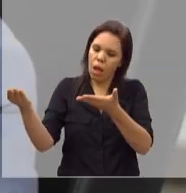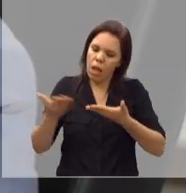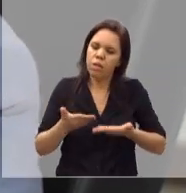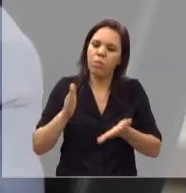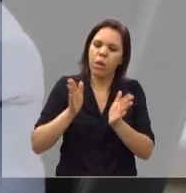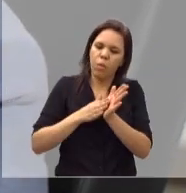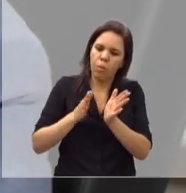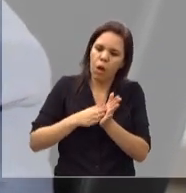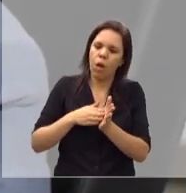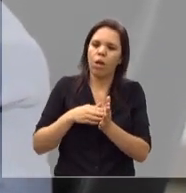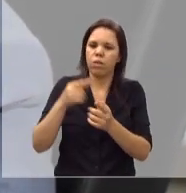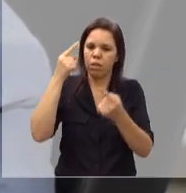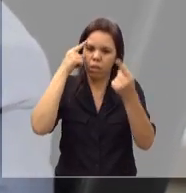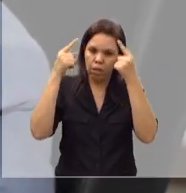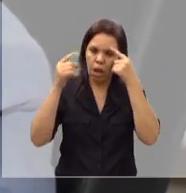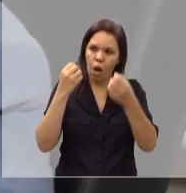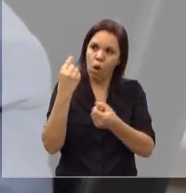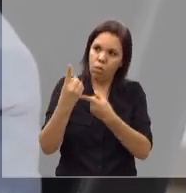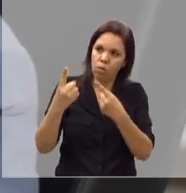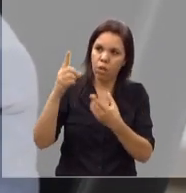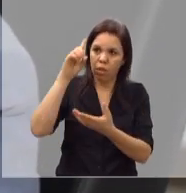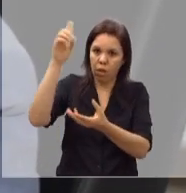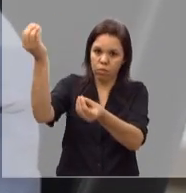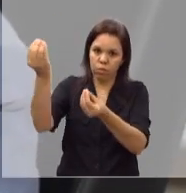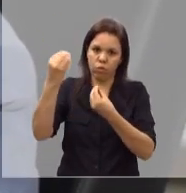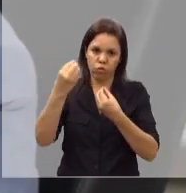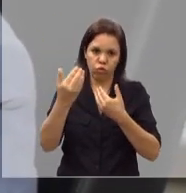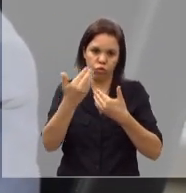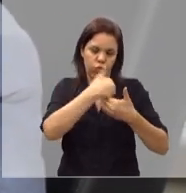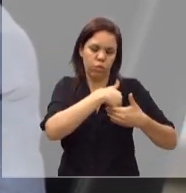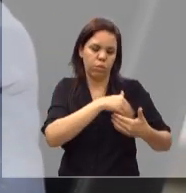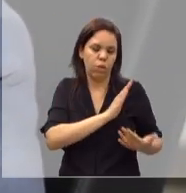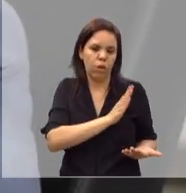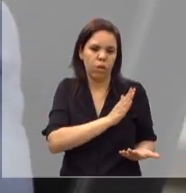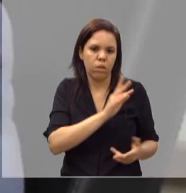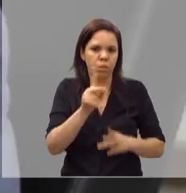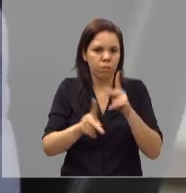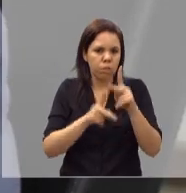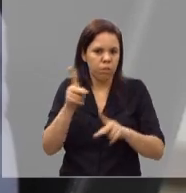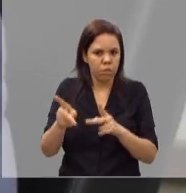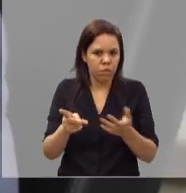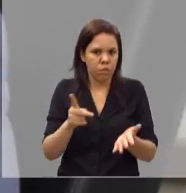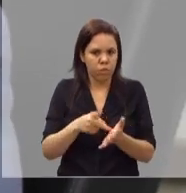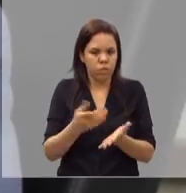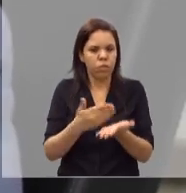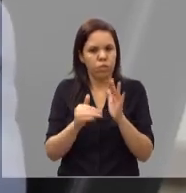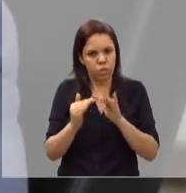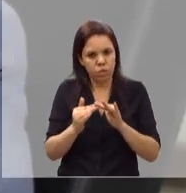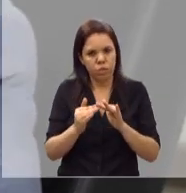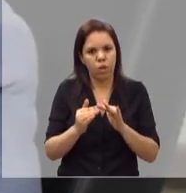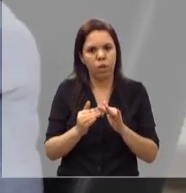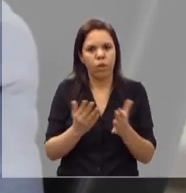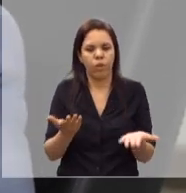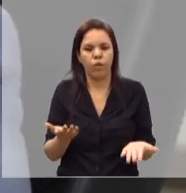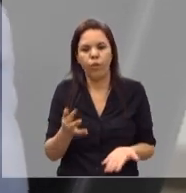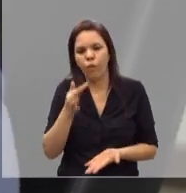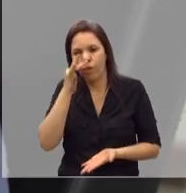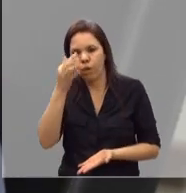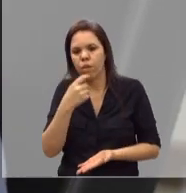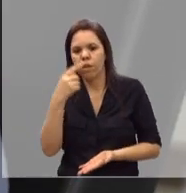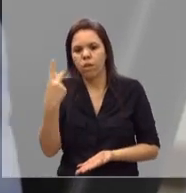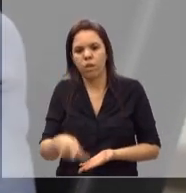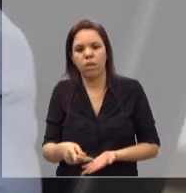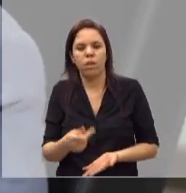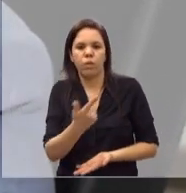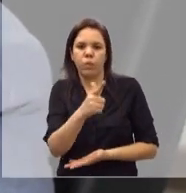Algumas ideias Deus colocou direto no meu coração. Outras a gente pega de pessoas exatamente das escolas. Flores, em Campinas não tem uma